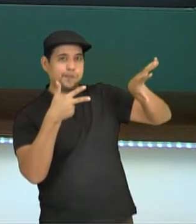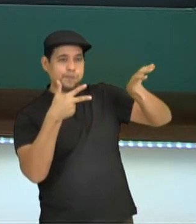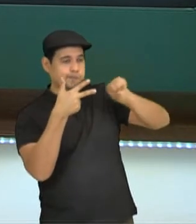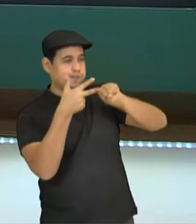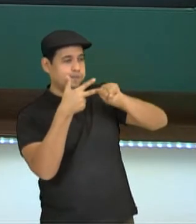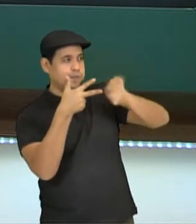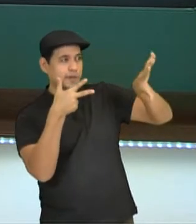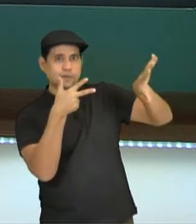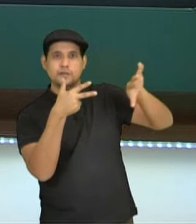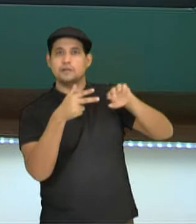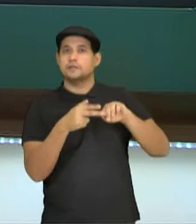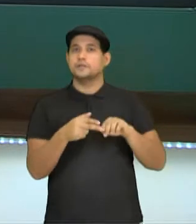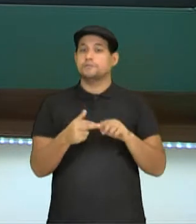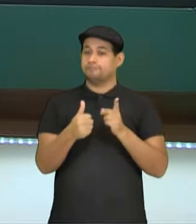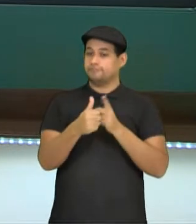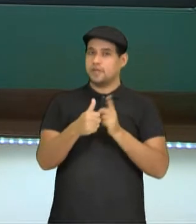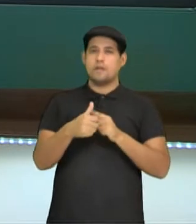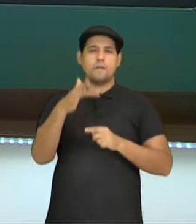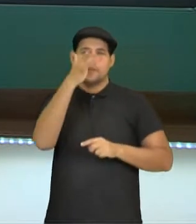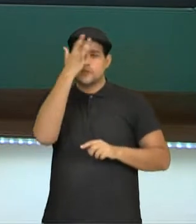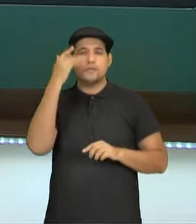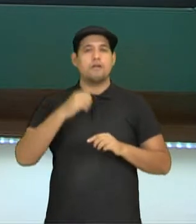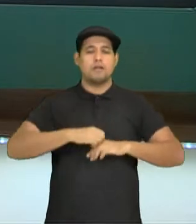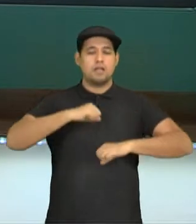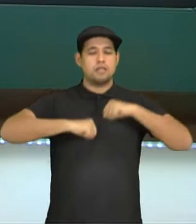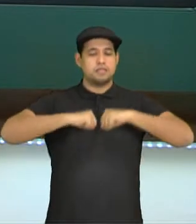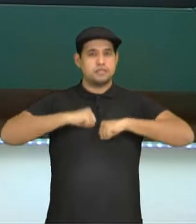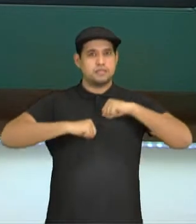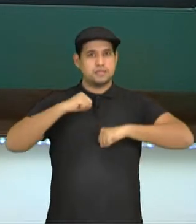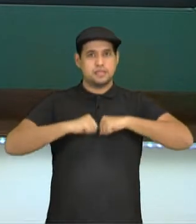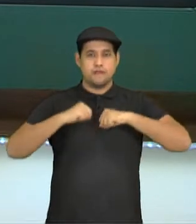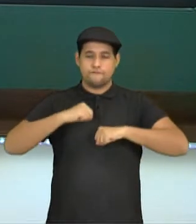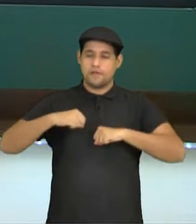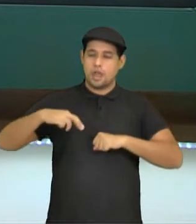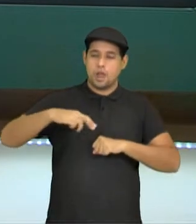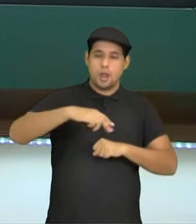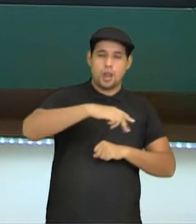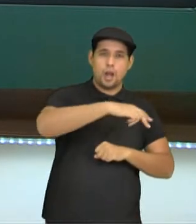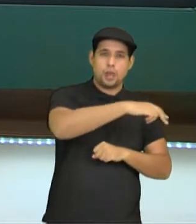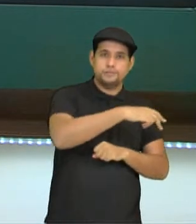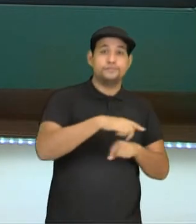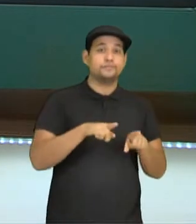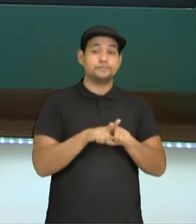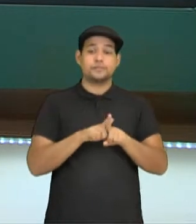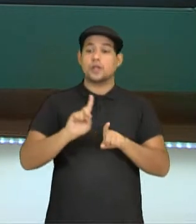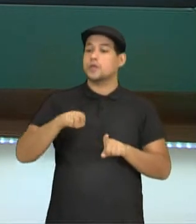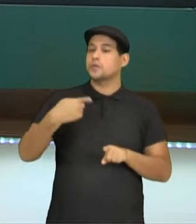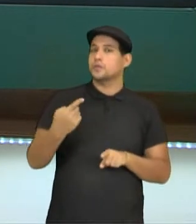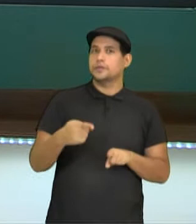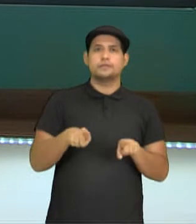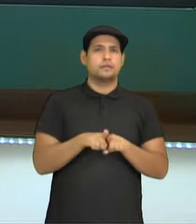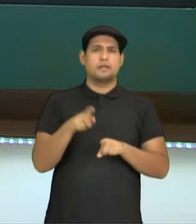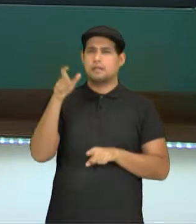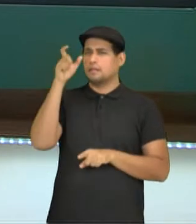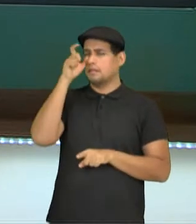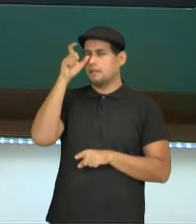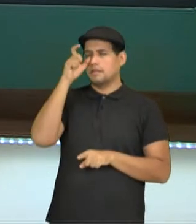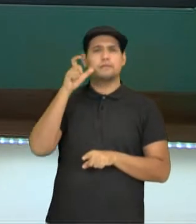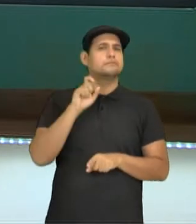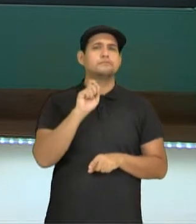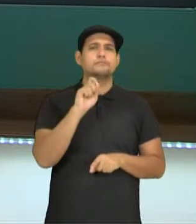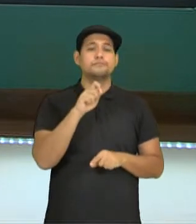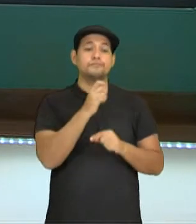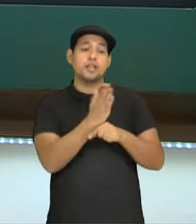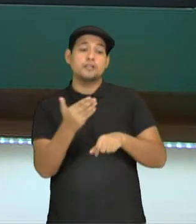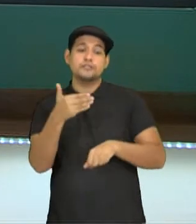deles foram os trabalhadores saindo de uma fábrica, e o outro, também interessante, que era a chegada